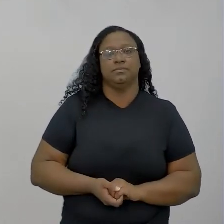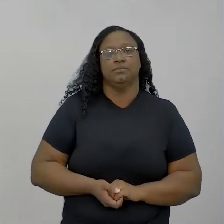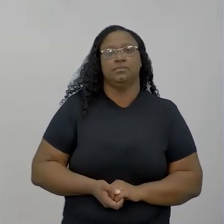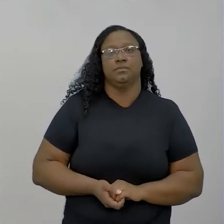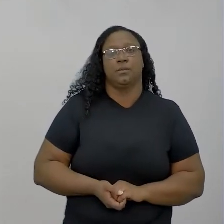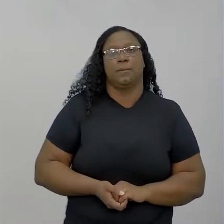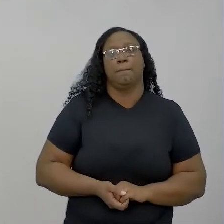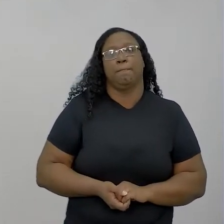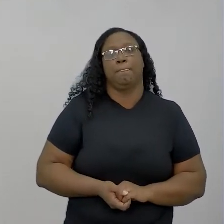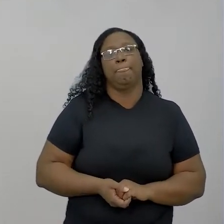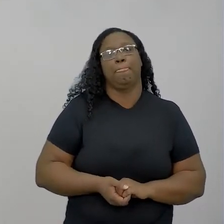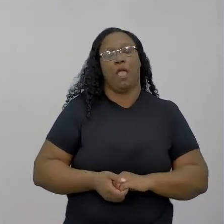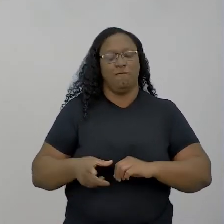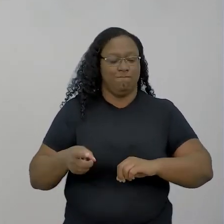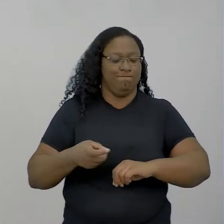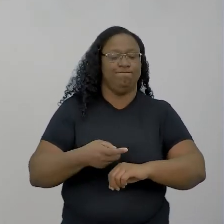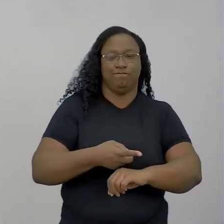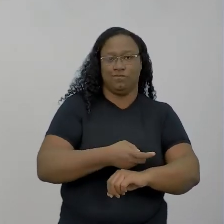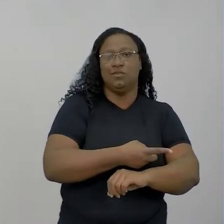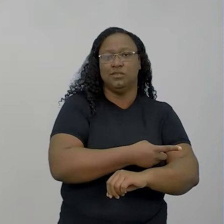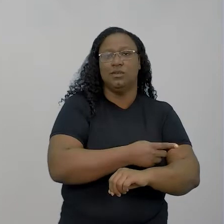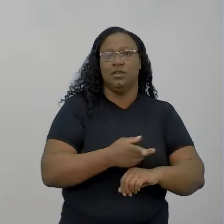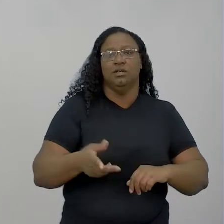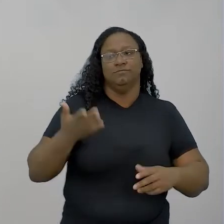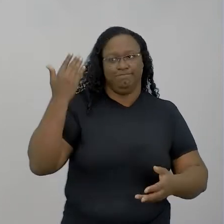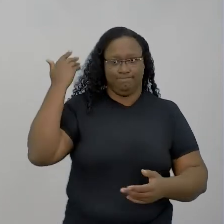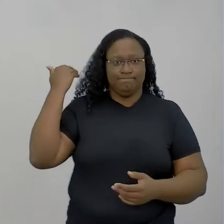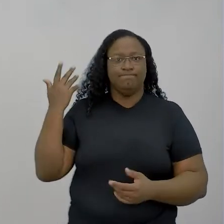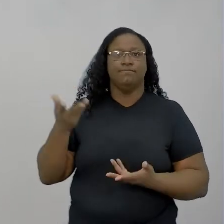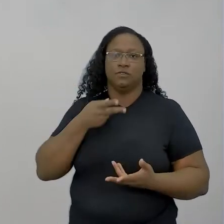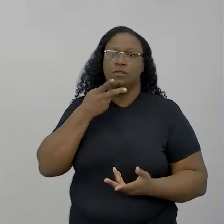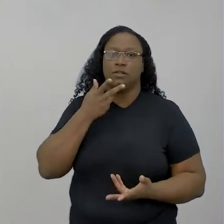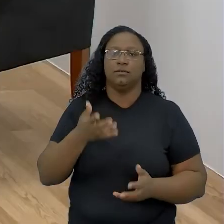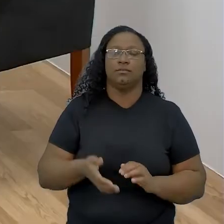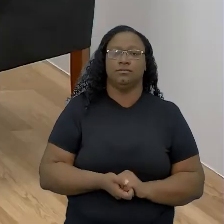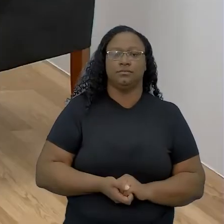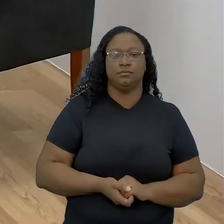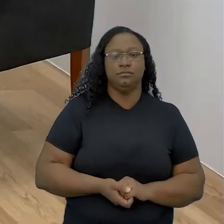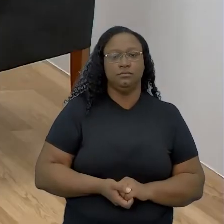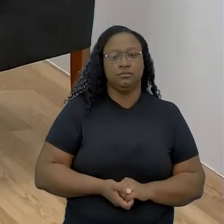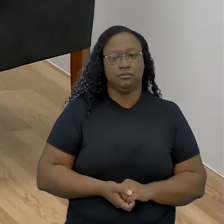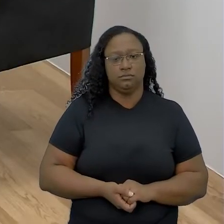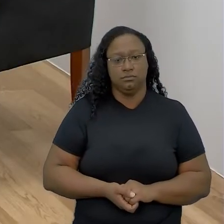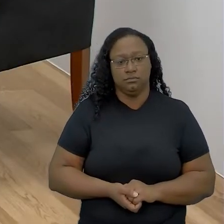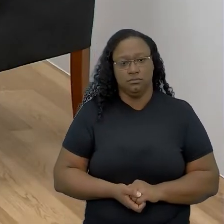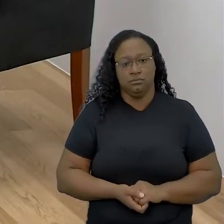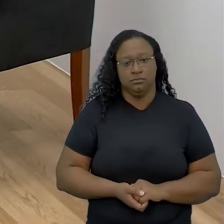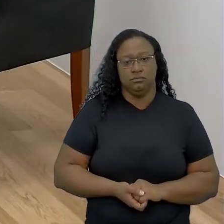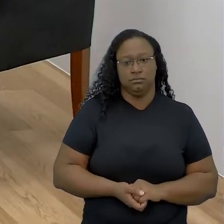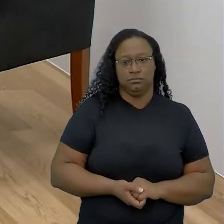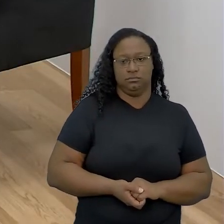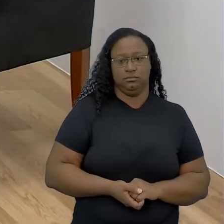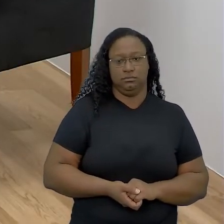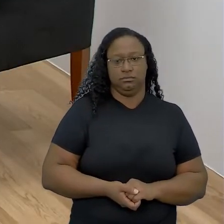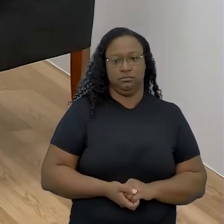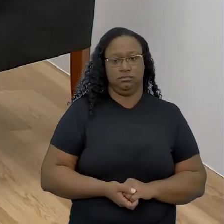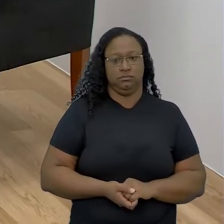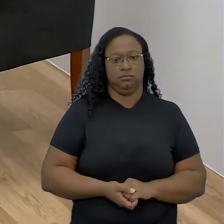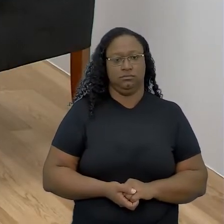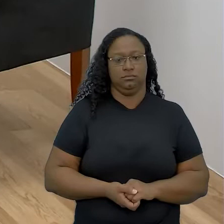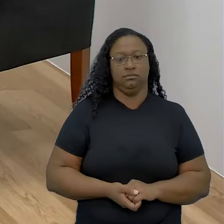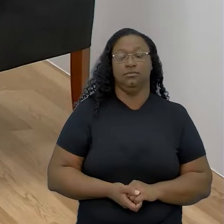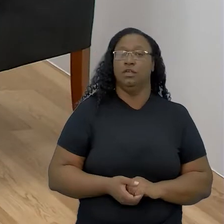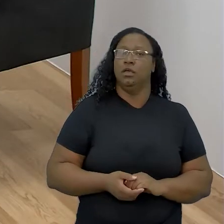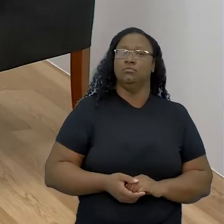ou às verminoses, né? Como a gente estava falando lá anteriormente. Deixa eu colocar uma questão aqui. Vamos lá, então. Eu que vou ser o cosplay de aluno